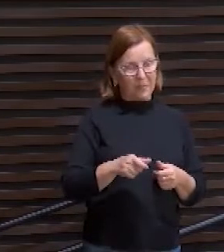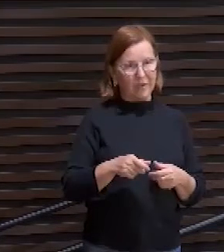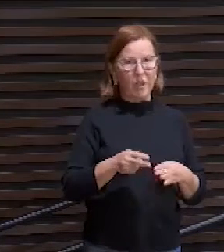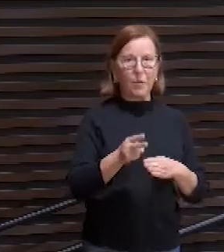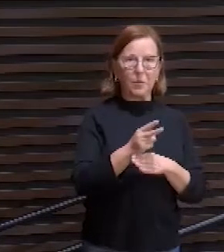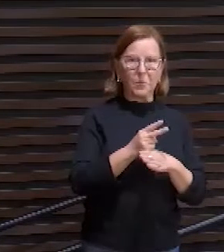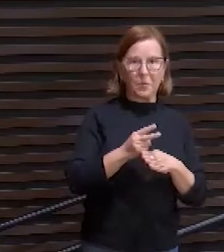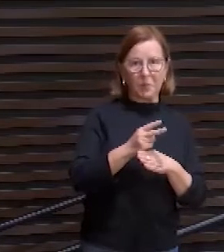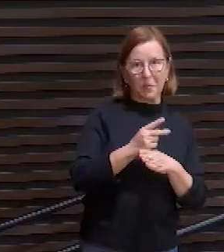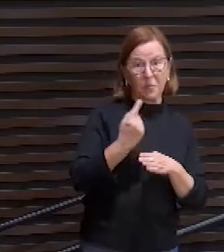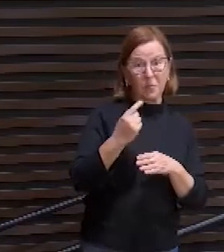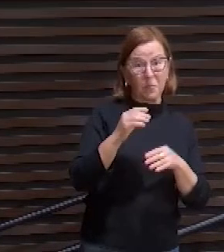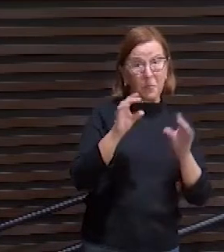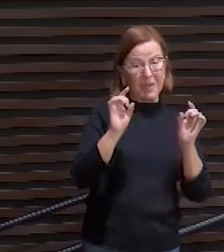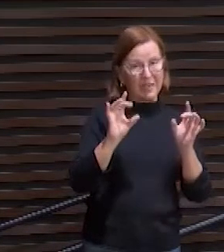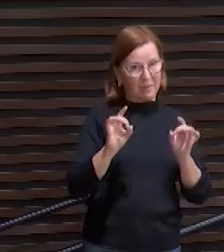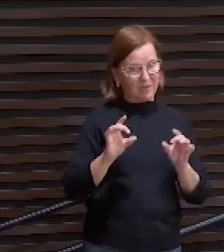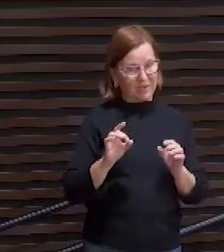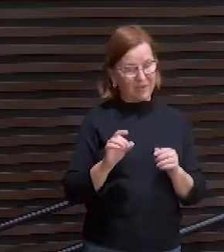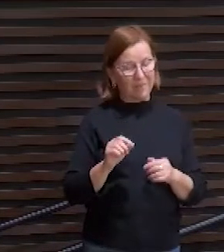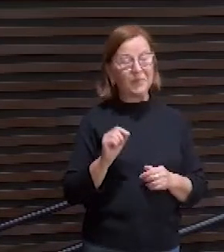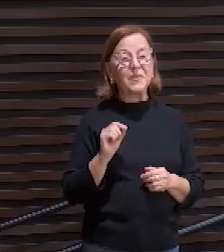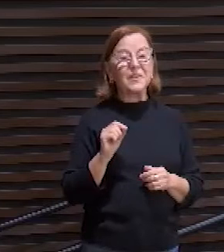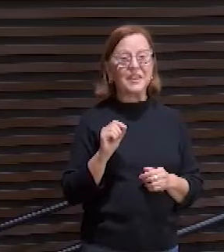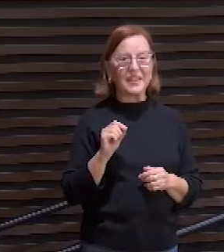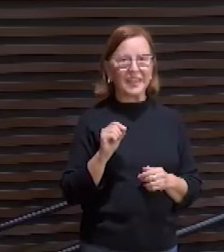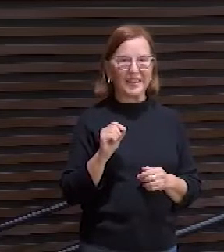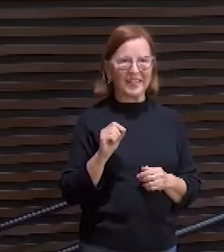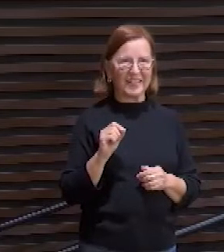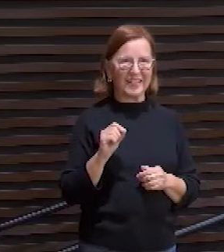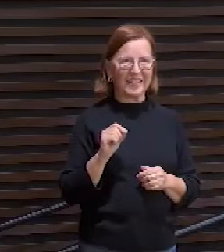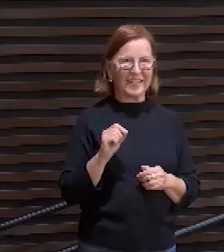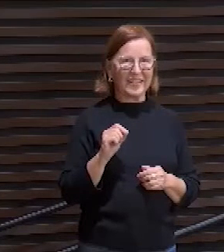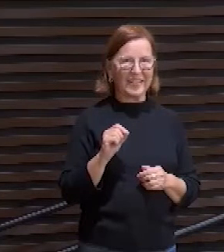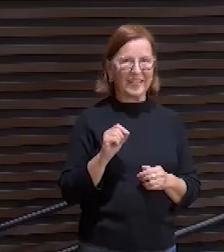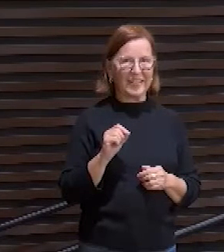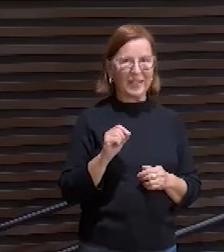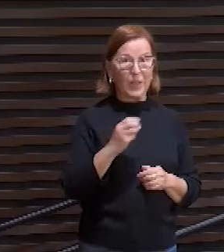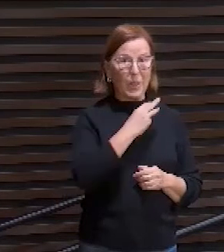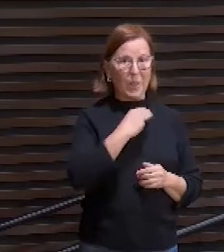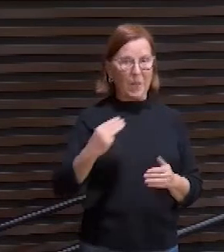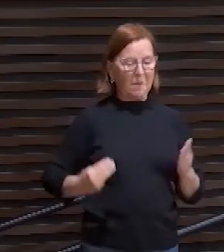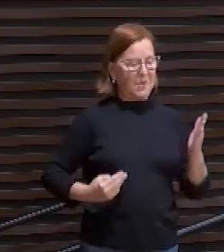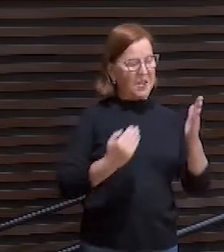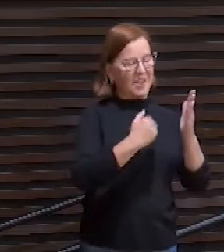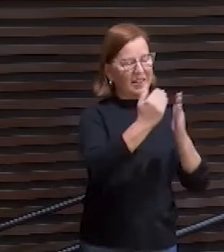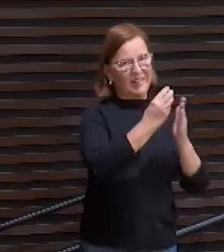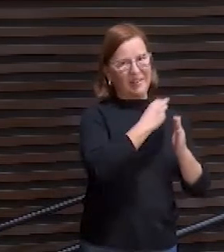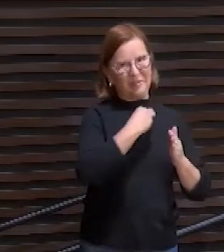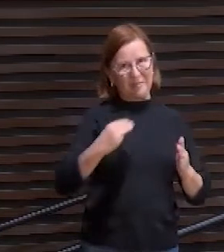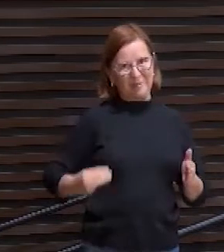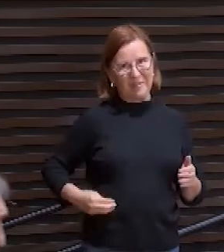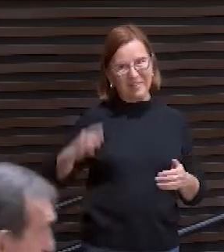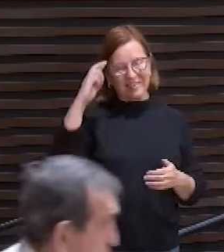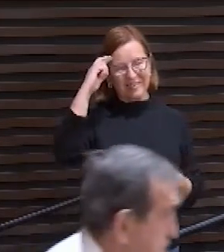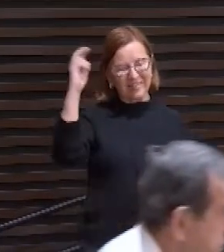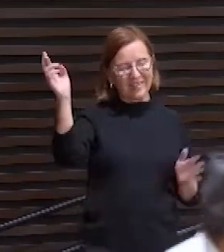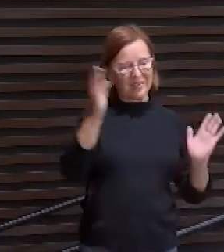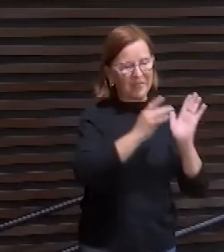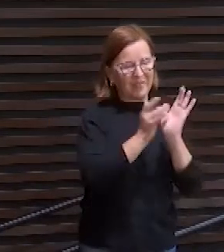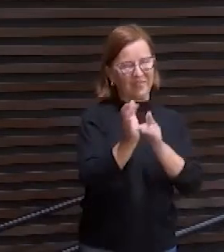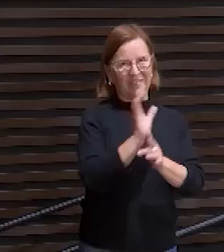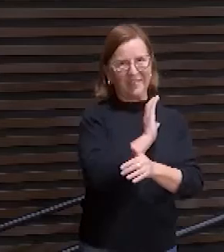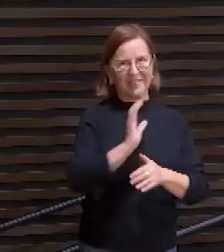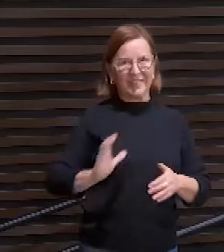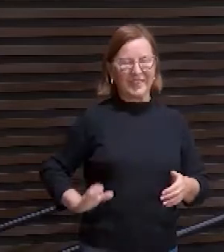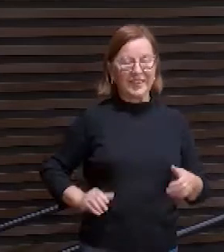um especialista, que nada mais é do que o mestre dos mestres, que é o Senhor Jesus Cristo.